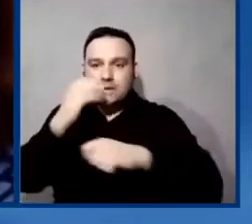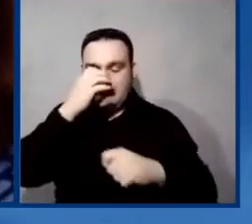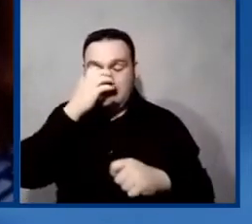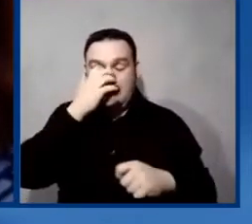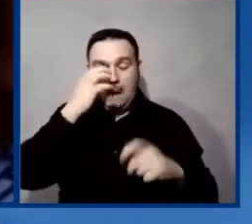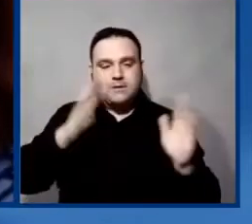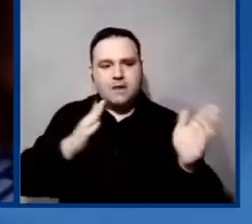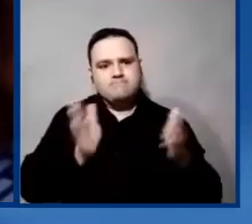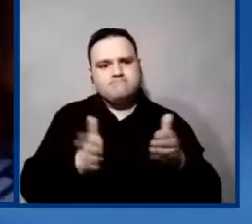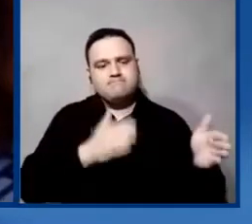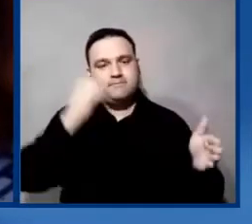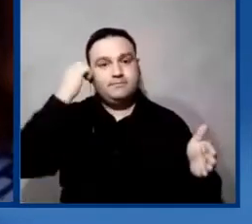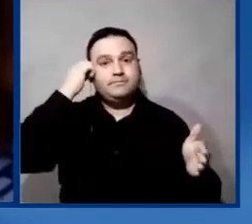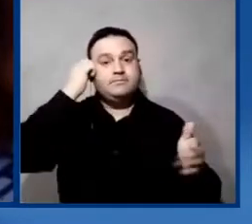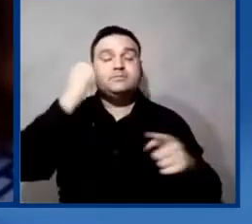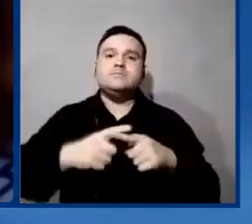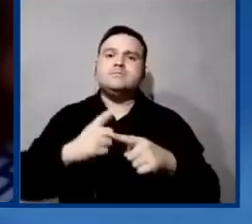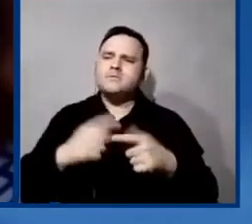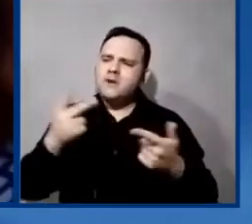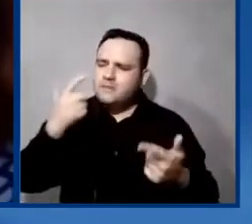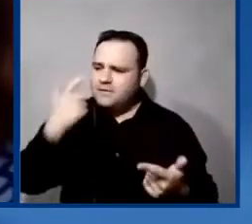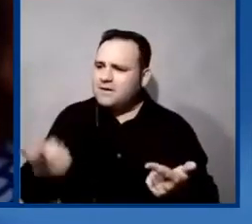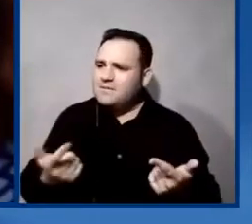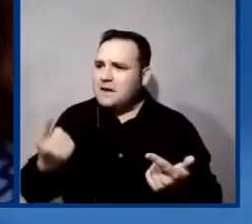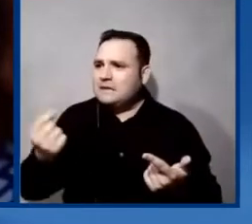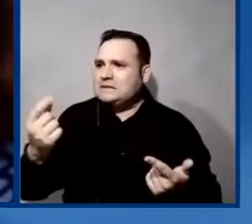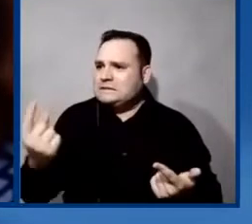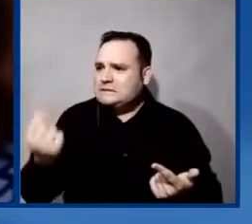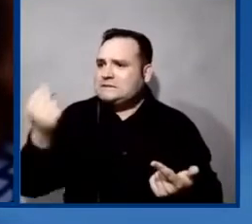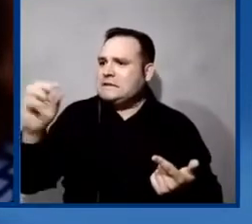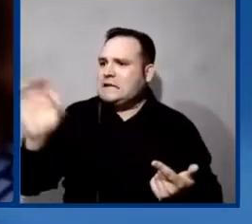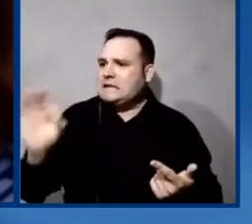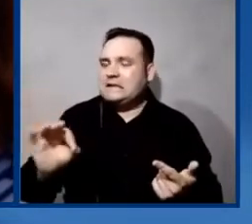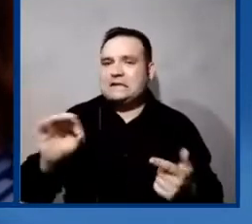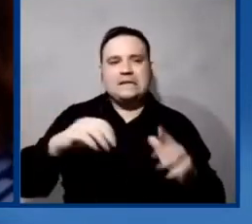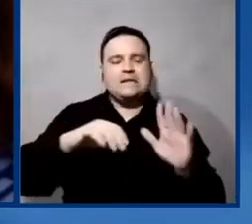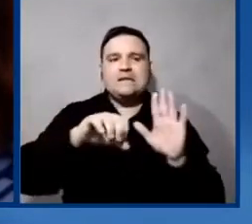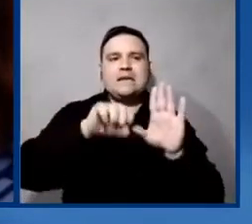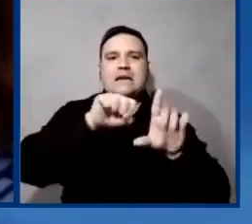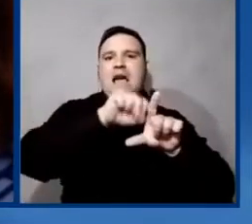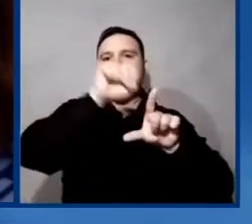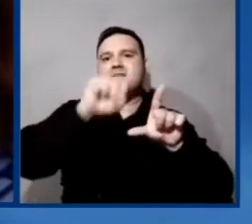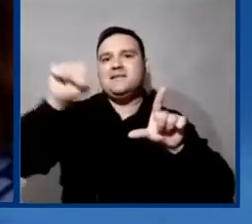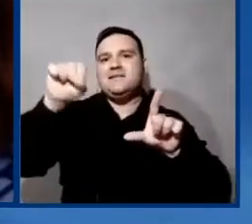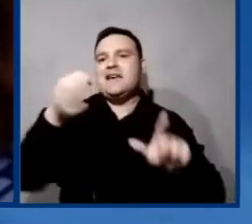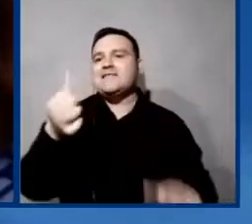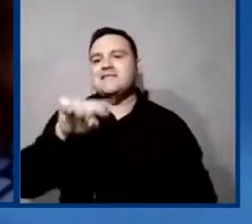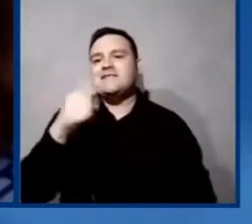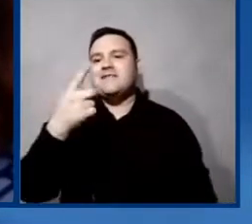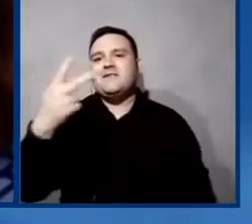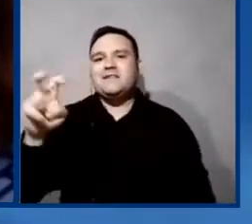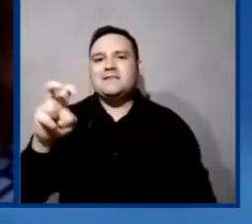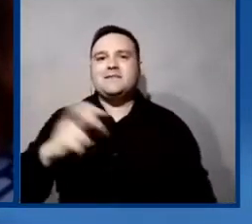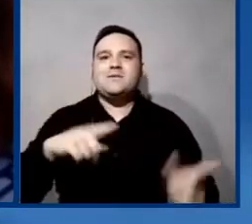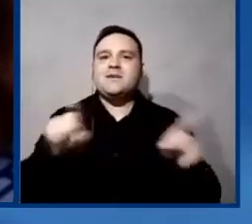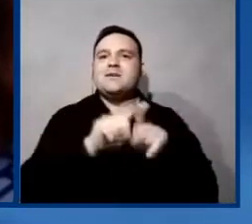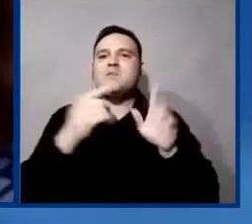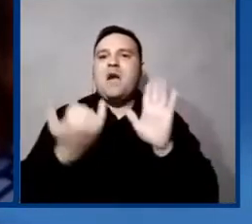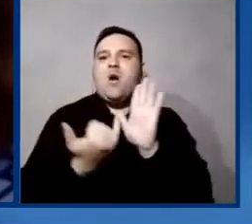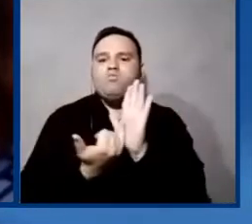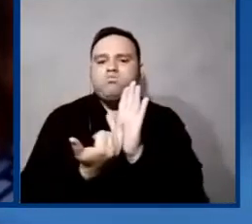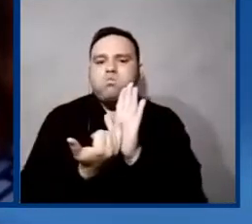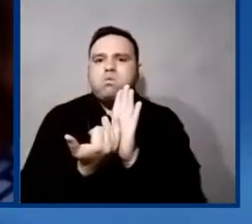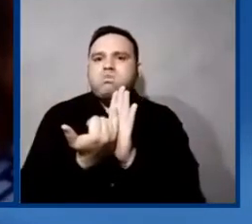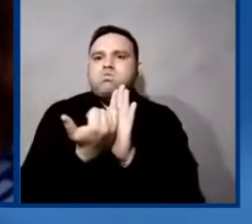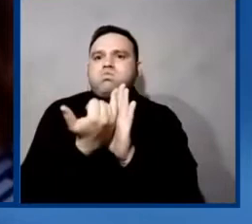Já é uma disciplina. Porque ela vai olhar e falar, pô, não rendeu nada, né? Selic aí 6,25. Falou, pô, inflação quase batendo